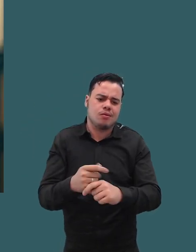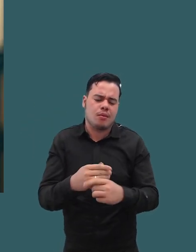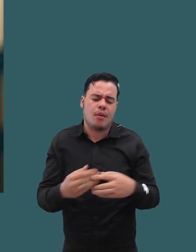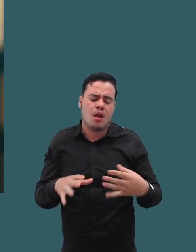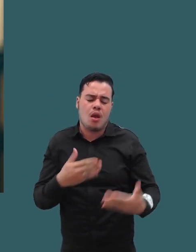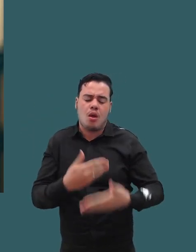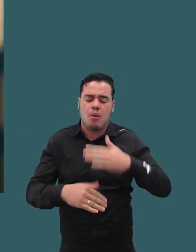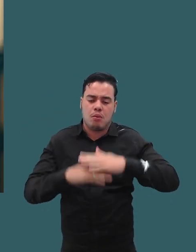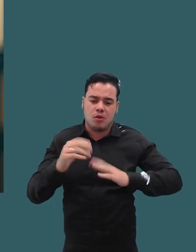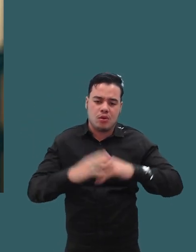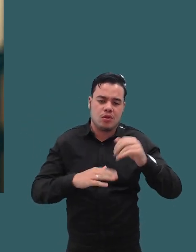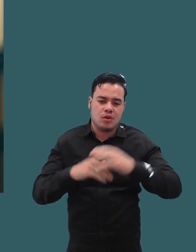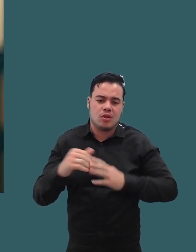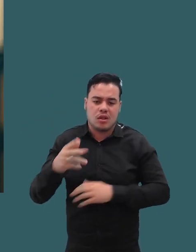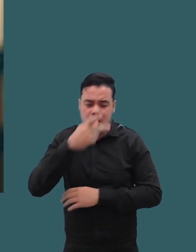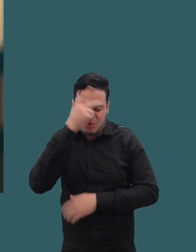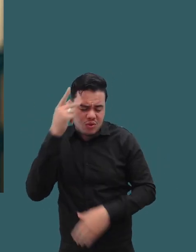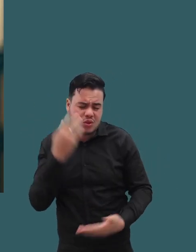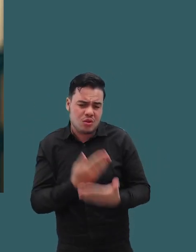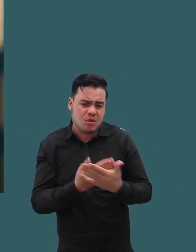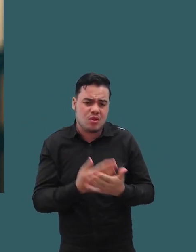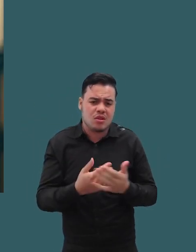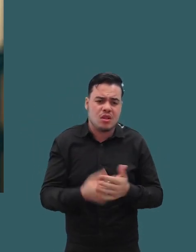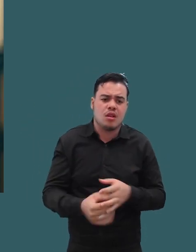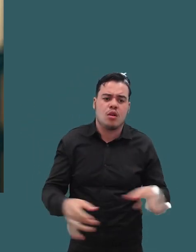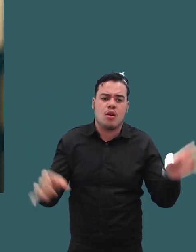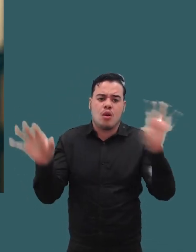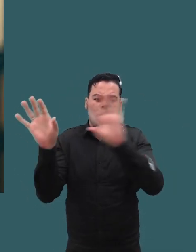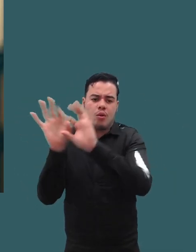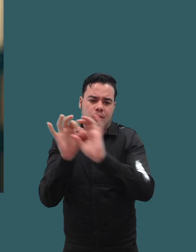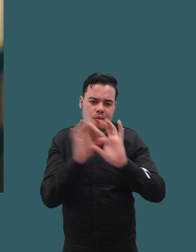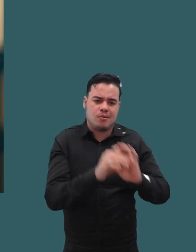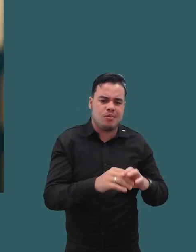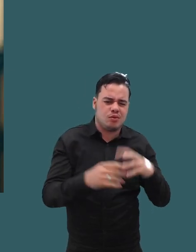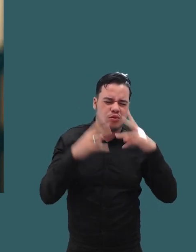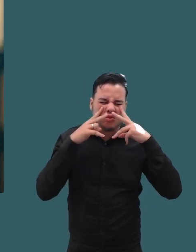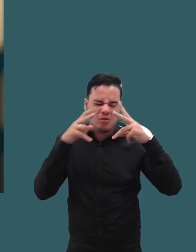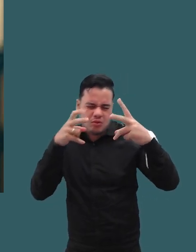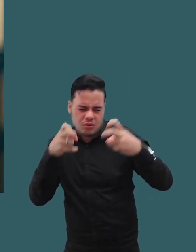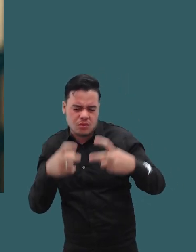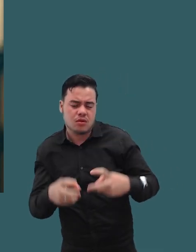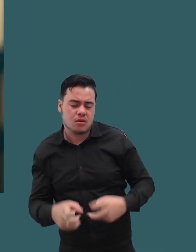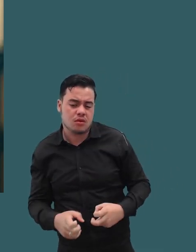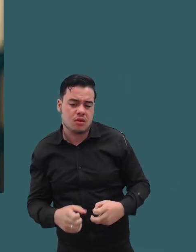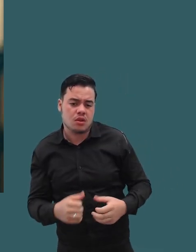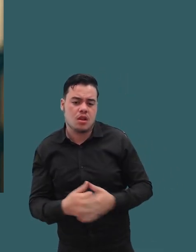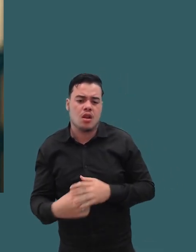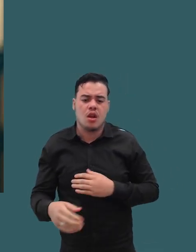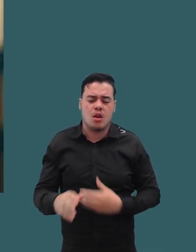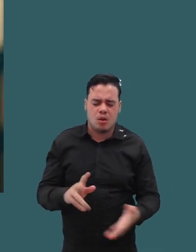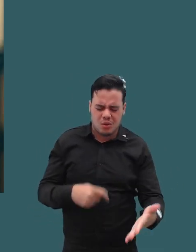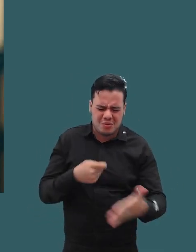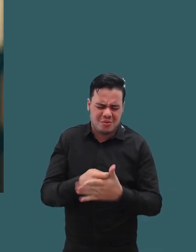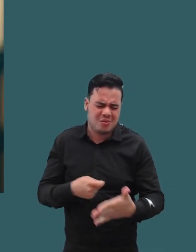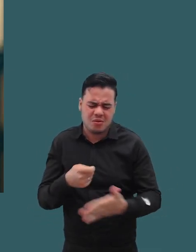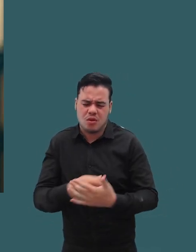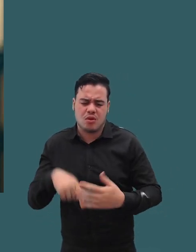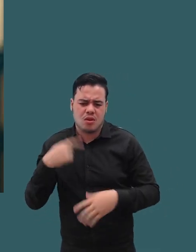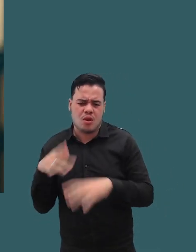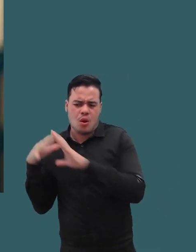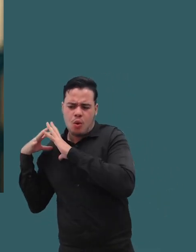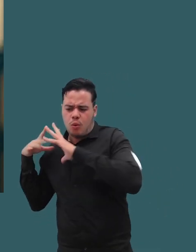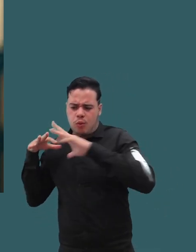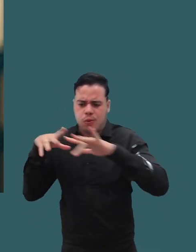no sentido de identificar, categorizar e analisar o impacto dos grupos responsáveis por essa avalanche